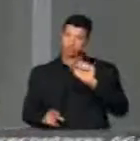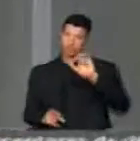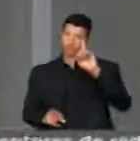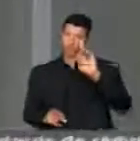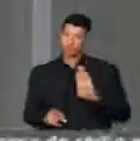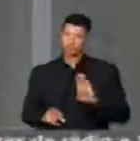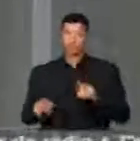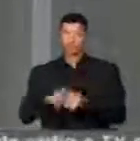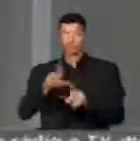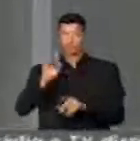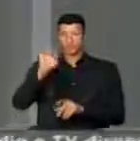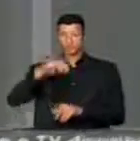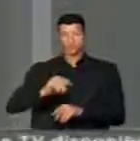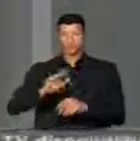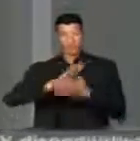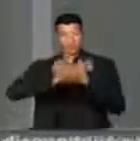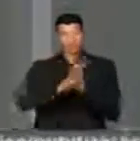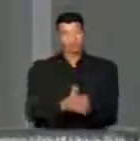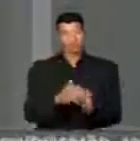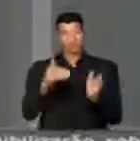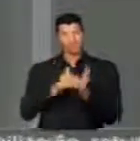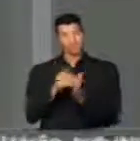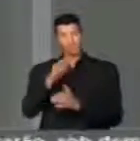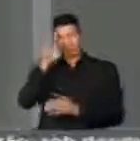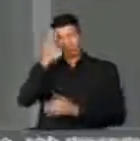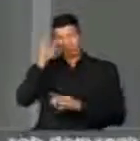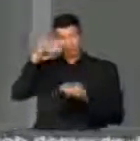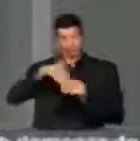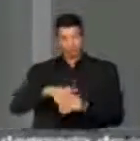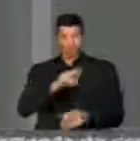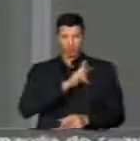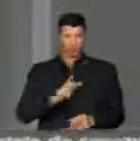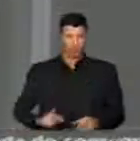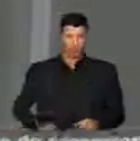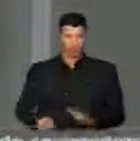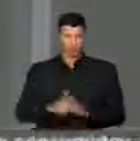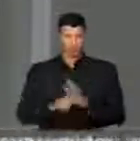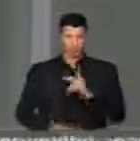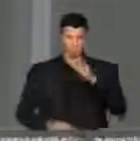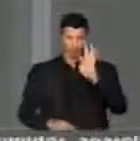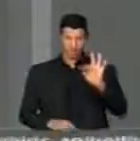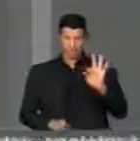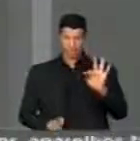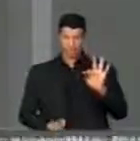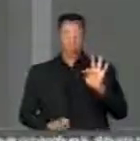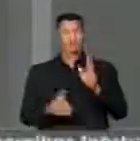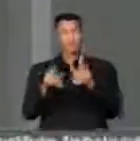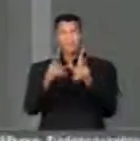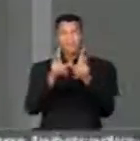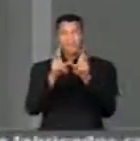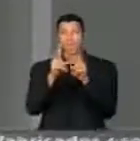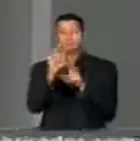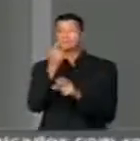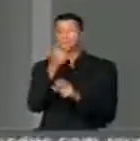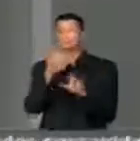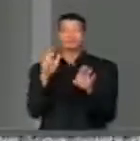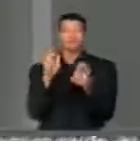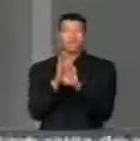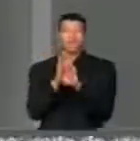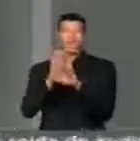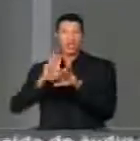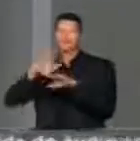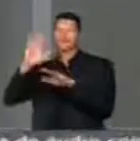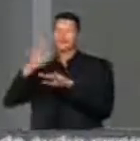DEM, após ser derrotados nas últimas 4 eleições presidenciais pelo PT, percebeu que não chegaria